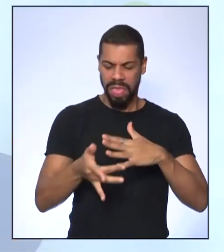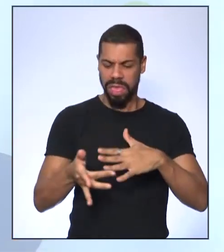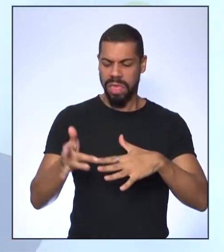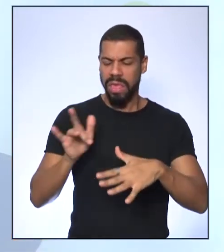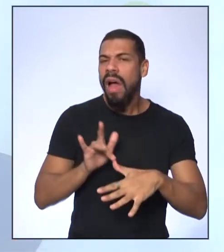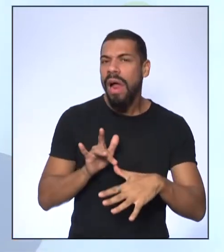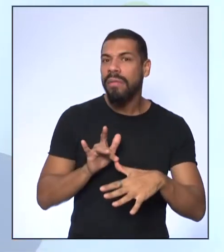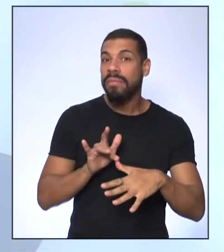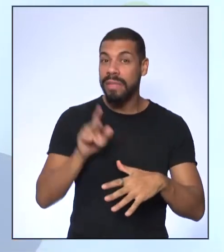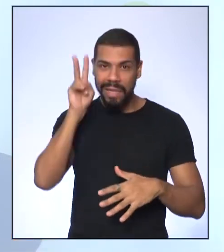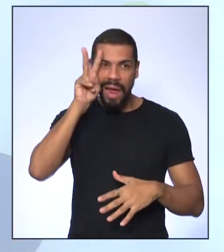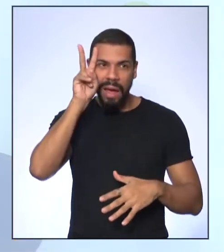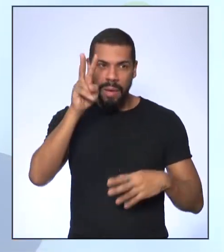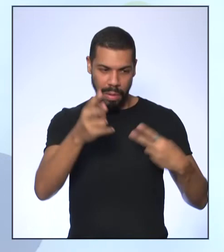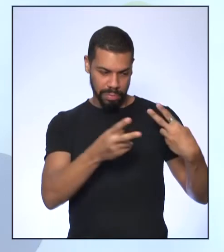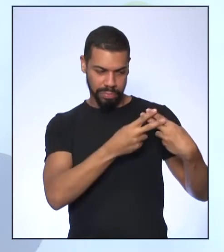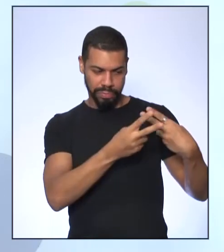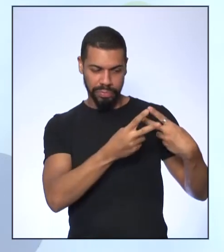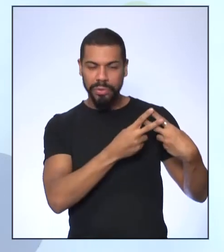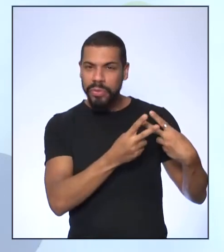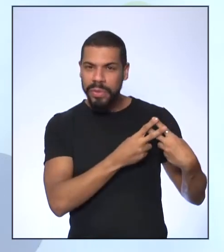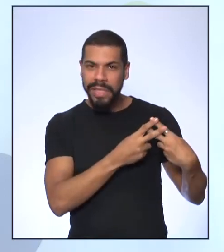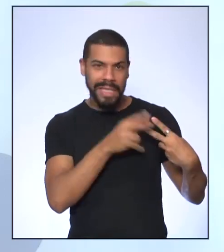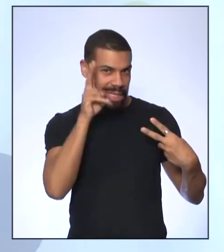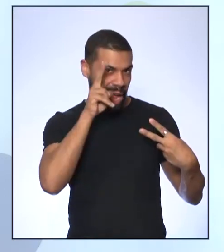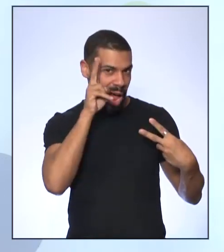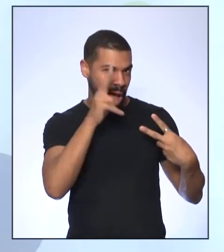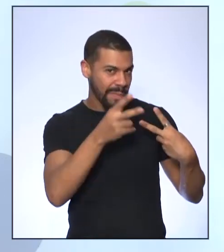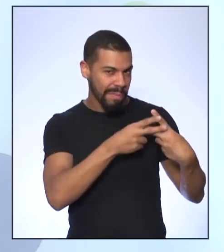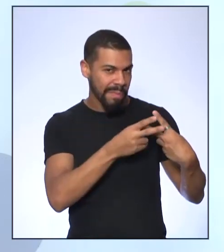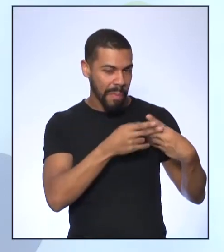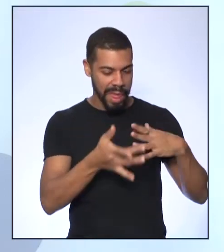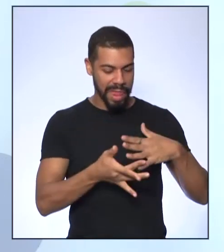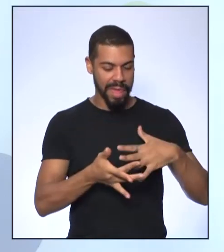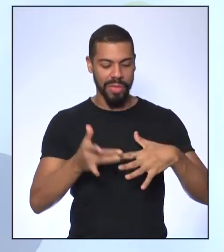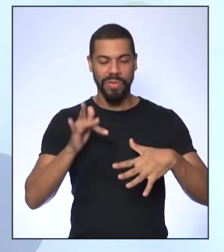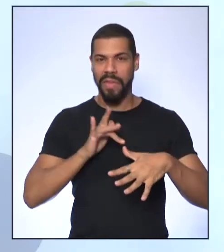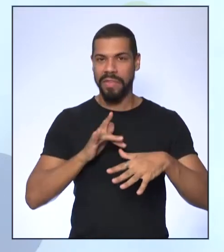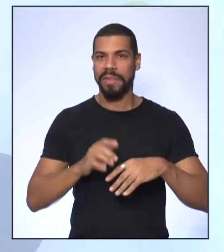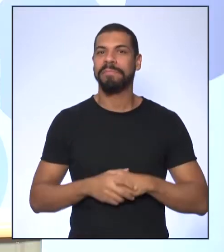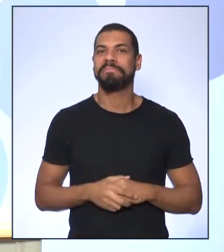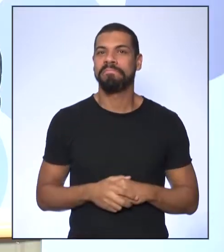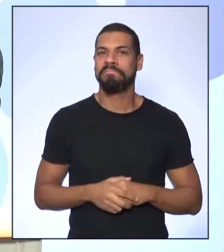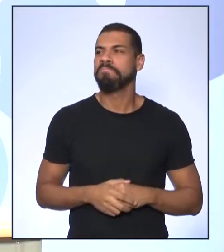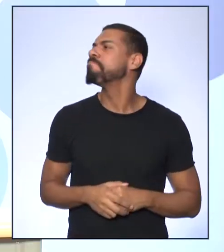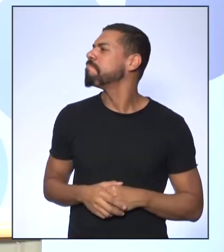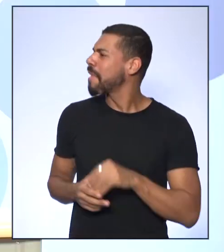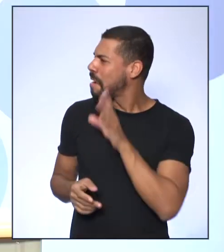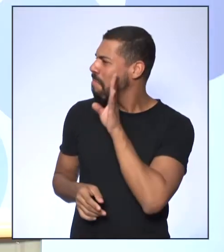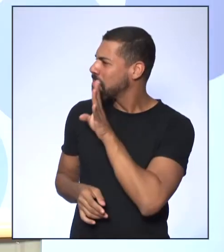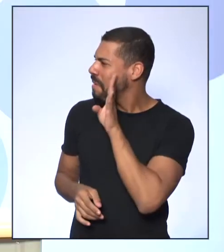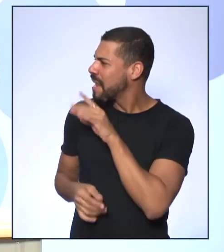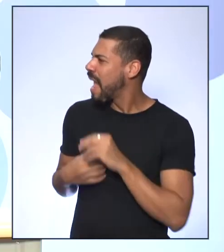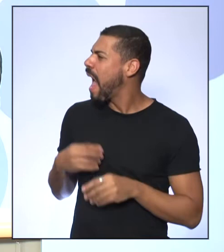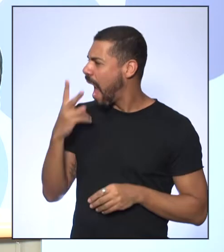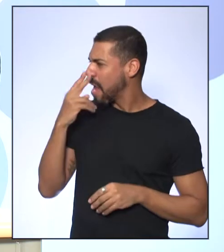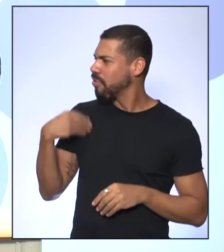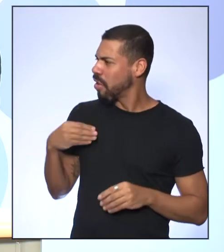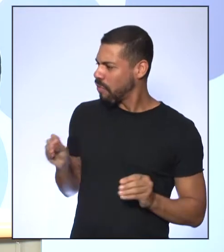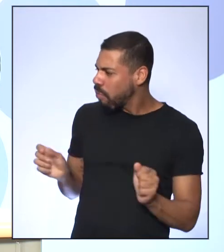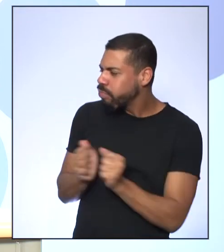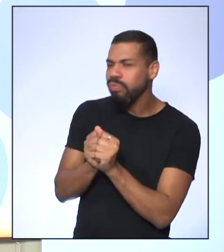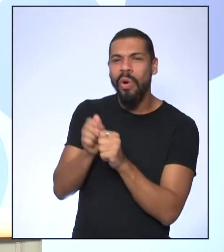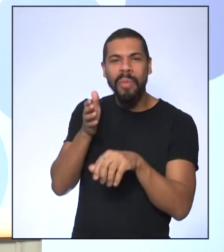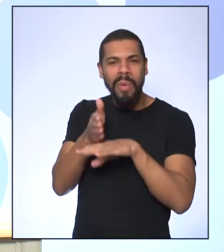e marcar essas histórias através dessas redes sociais. Muito legal, professor. Também acho que eu vou participar,